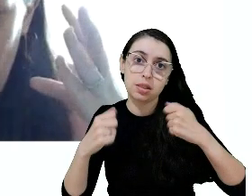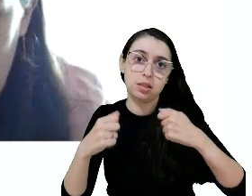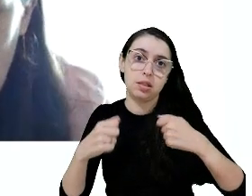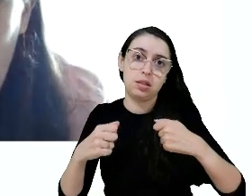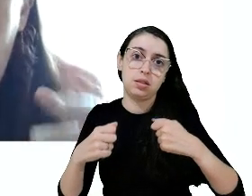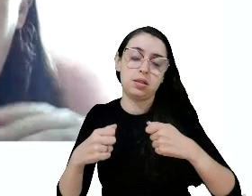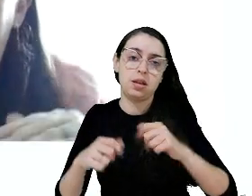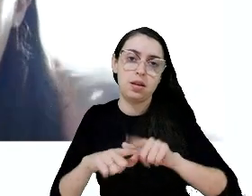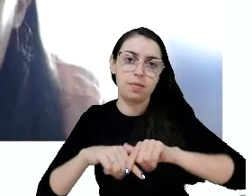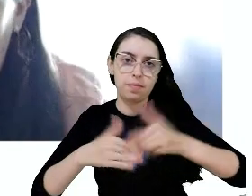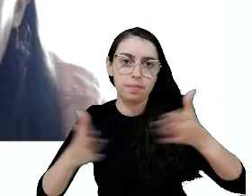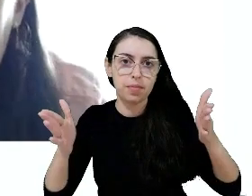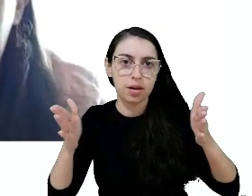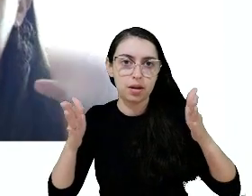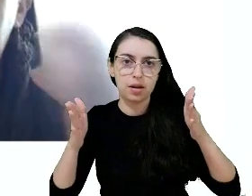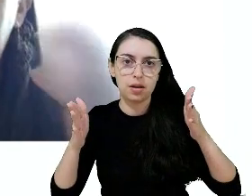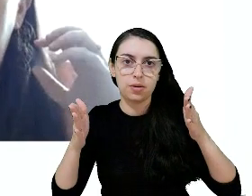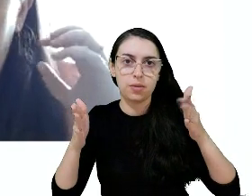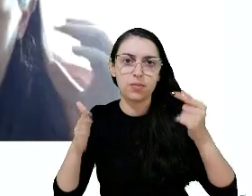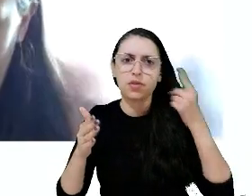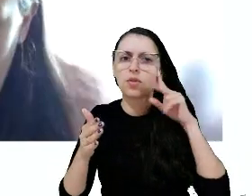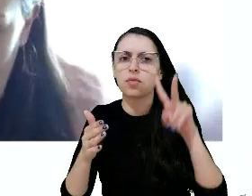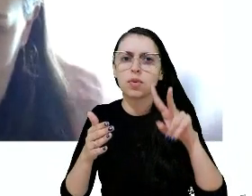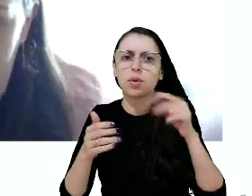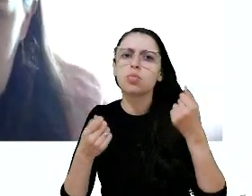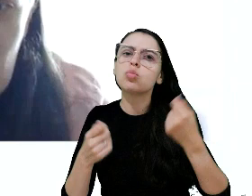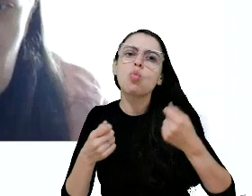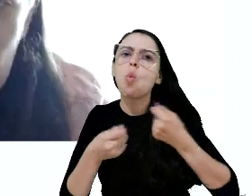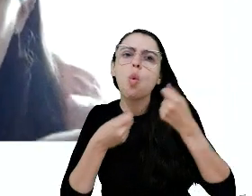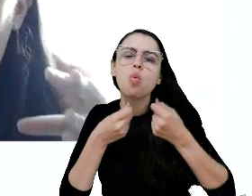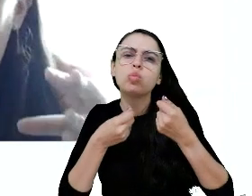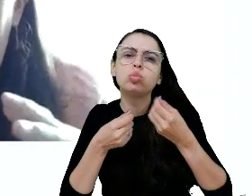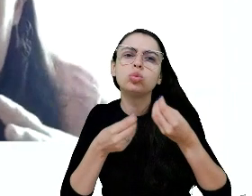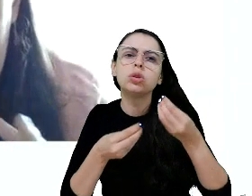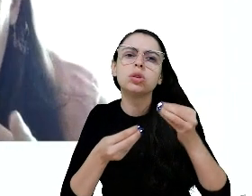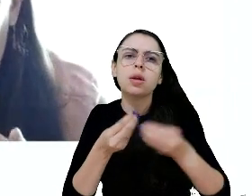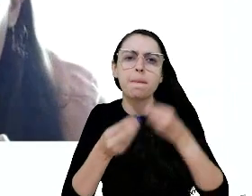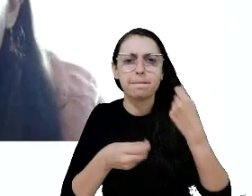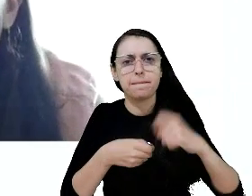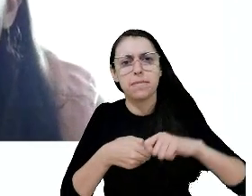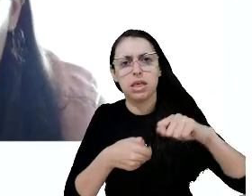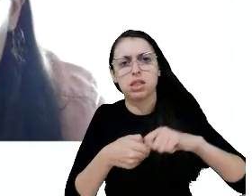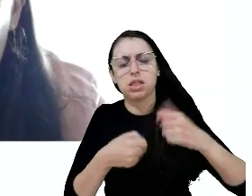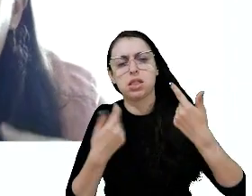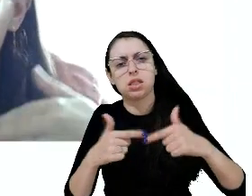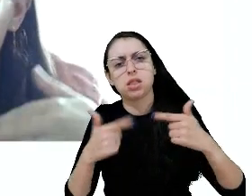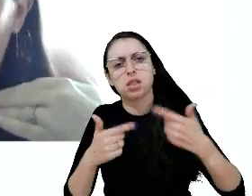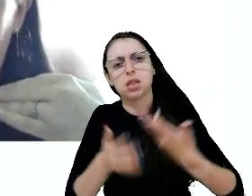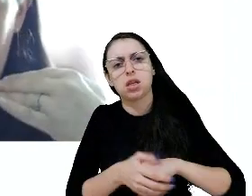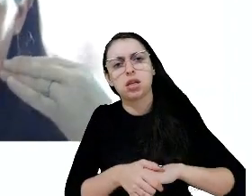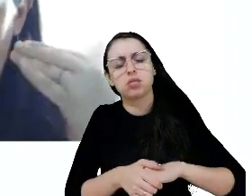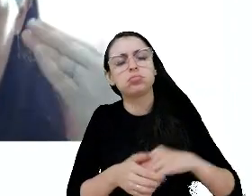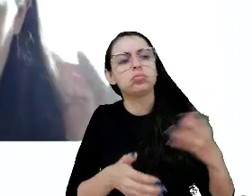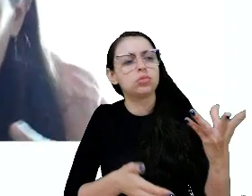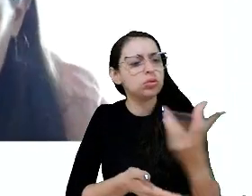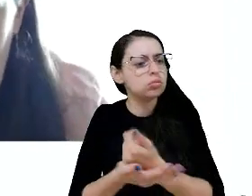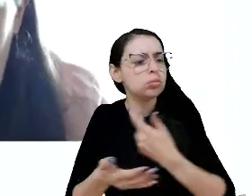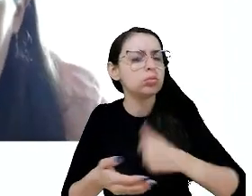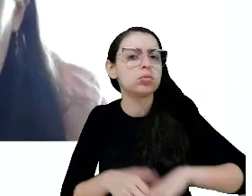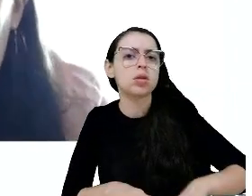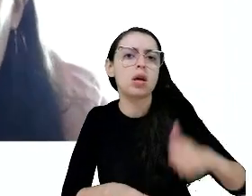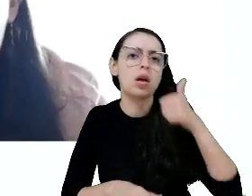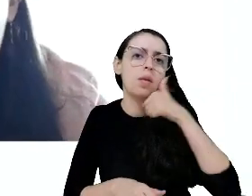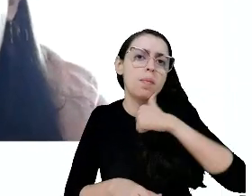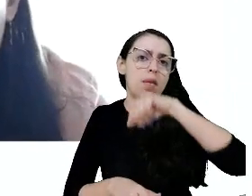gente precisa, de fato, abrir a porteira e ver onde está precisando. A gente, né, na nossa organização, cansamos de fazermos resgate